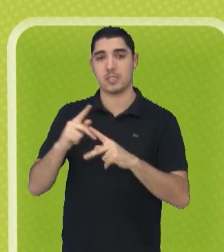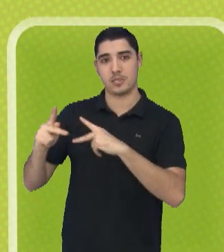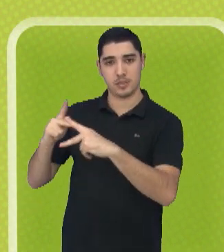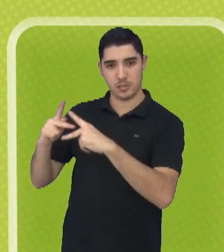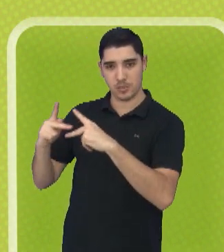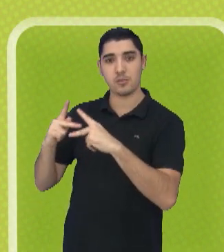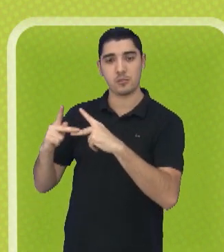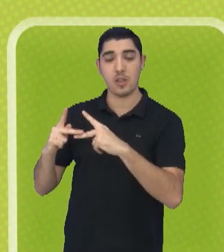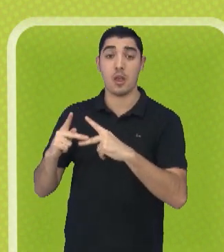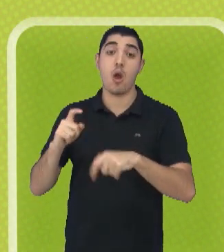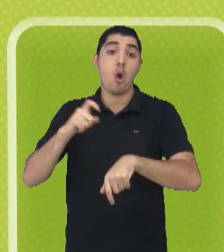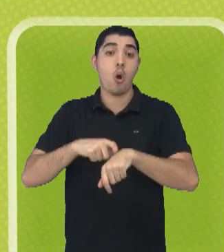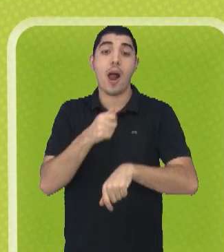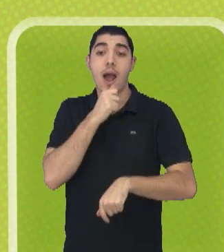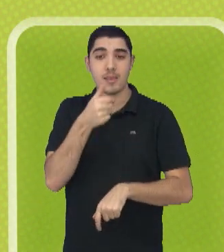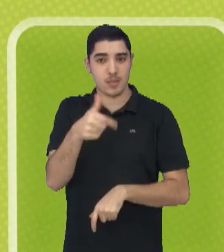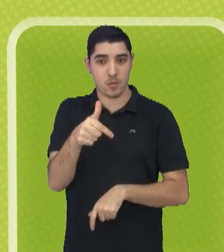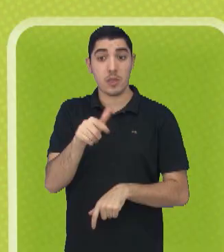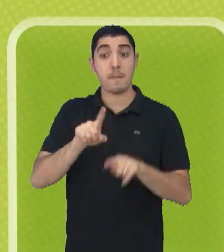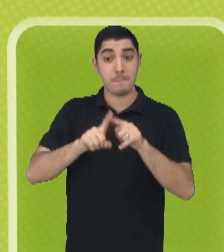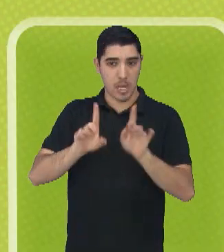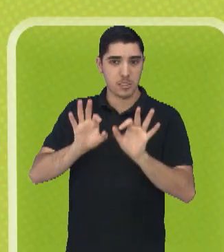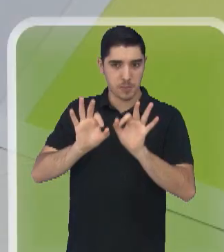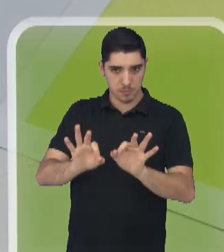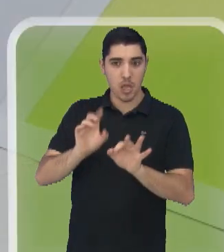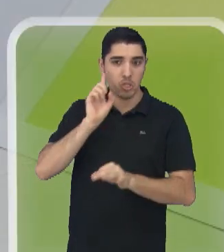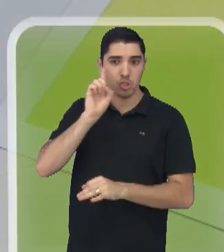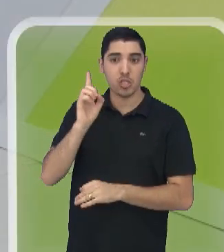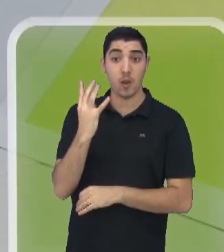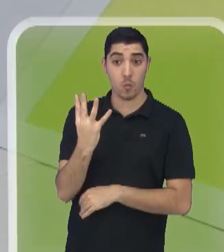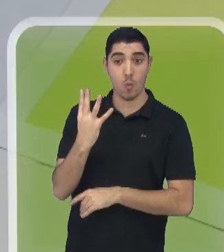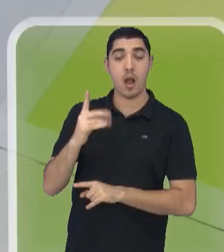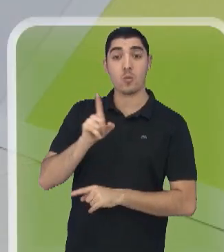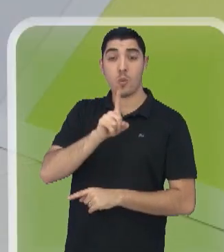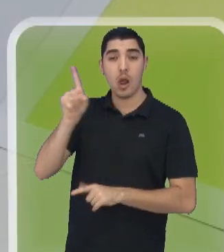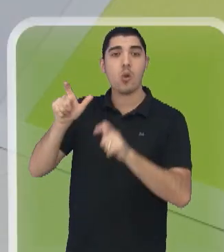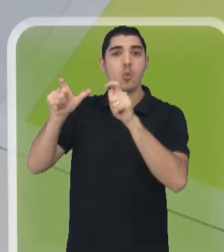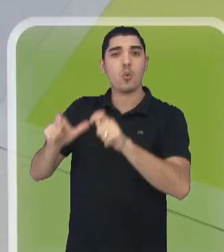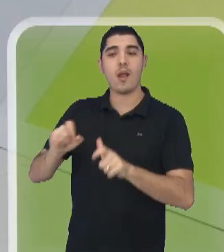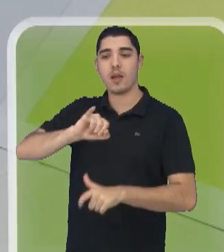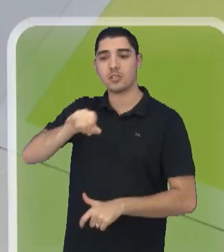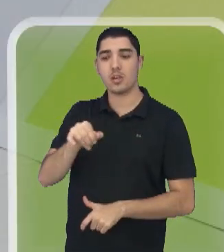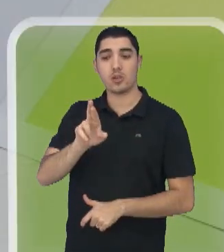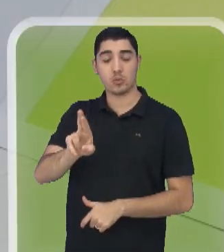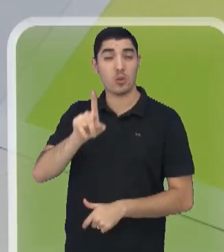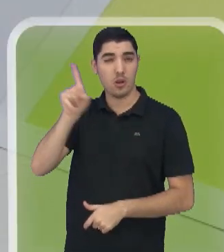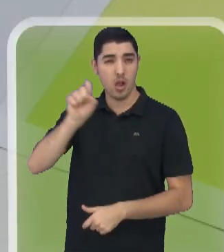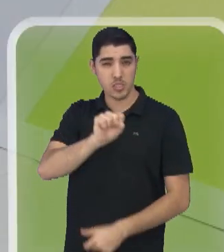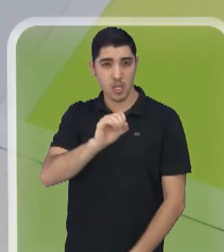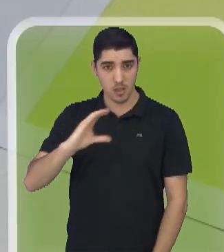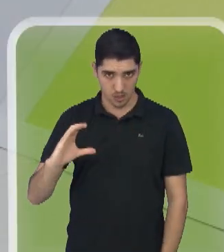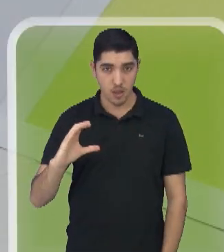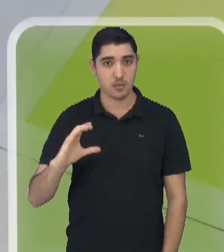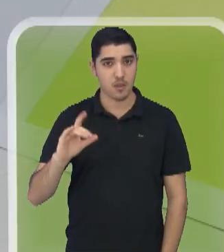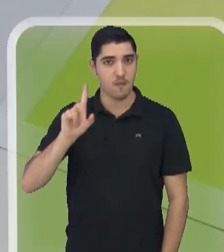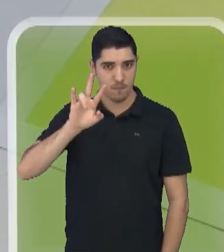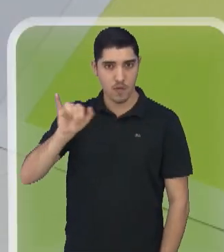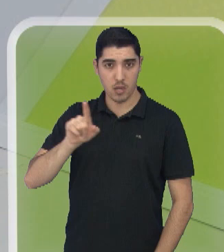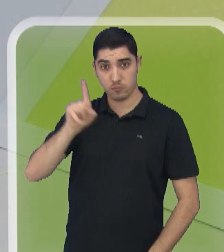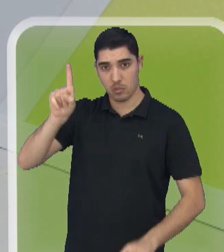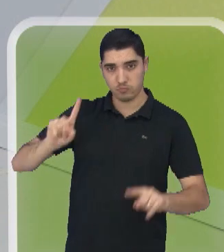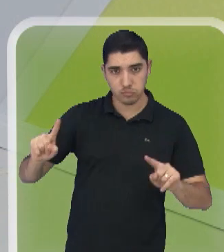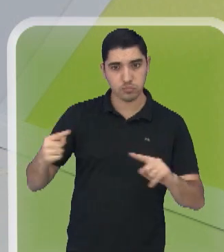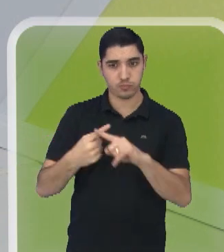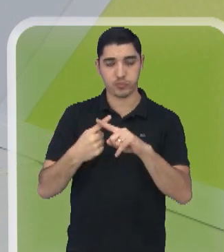José, ainda horário indefinido, mas o jogo é certeza, será em Jaraguá do Sul, lá em Santa Catarina, será por lá o